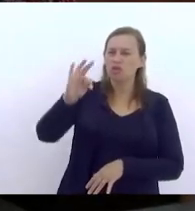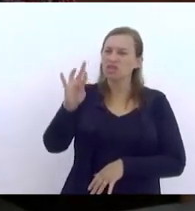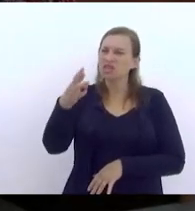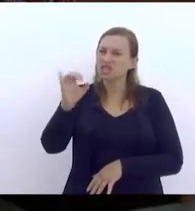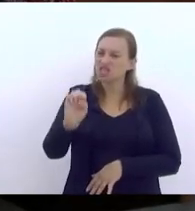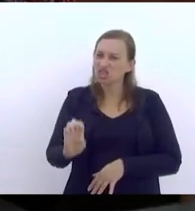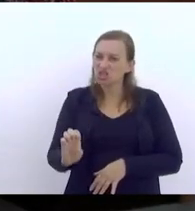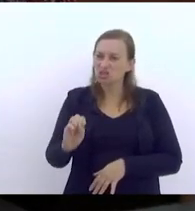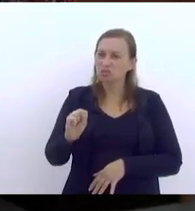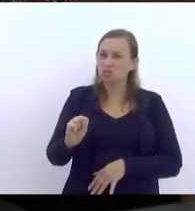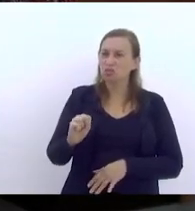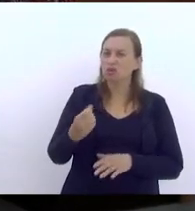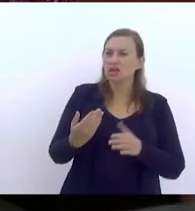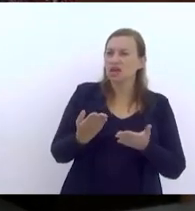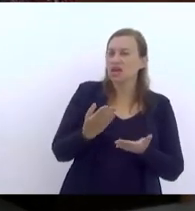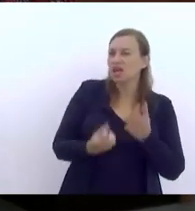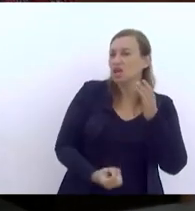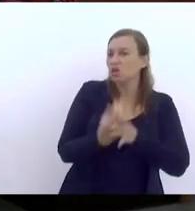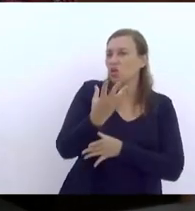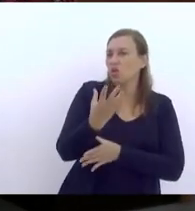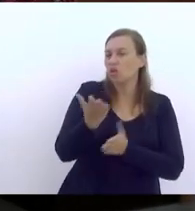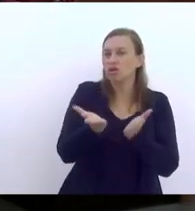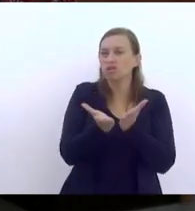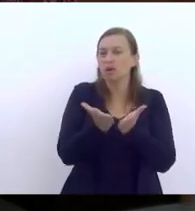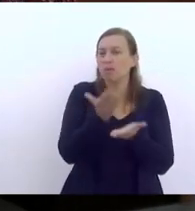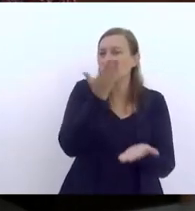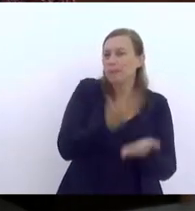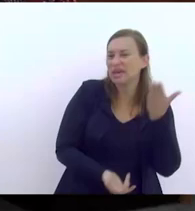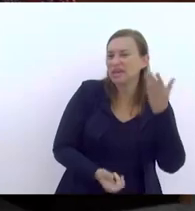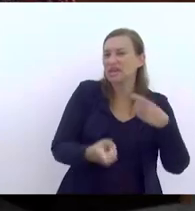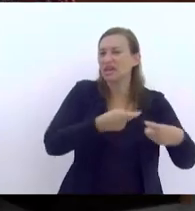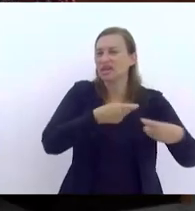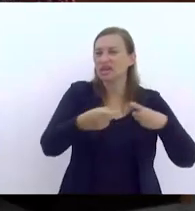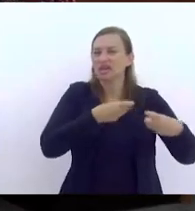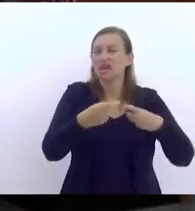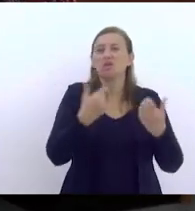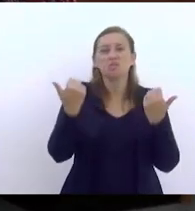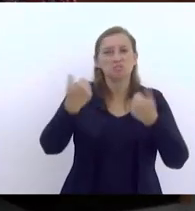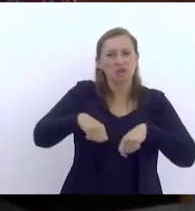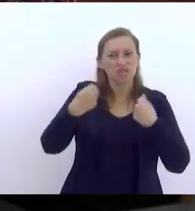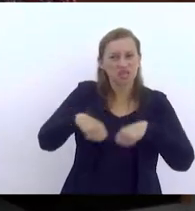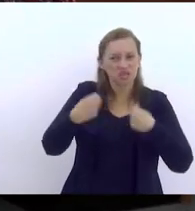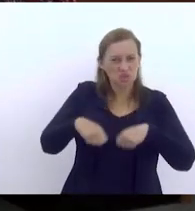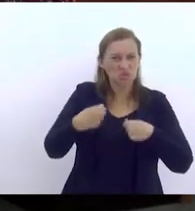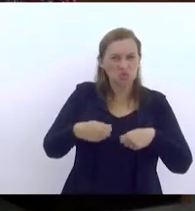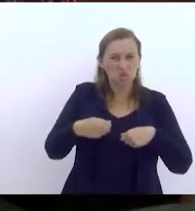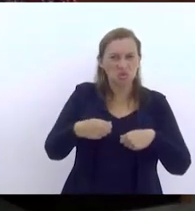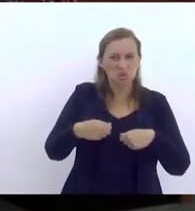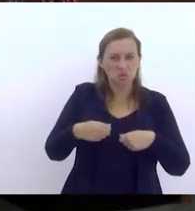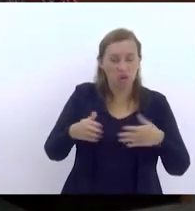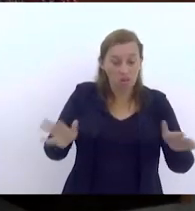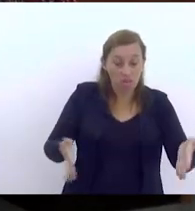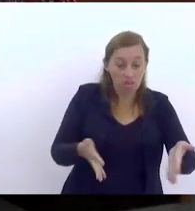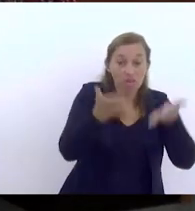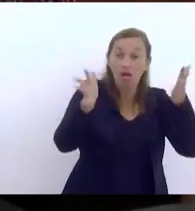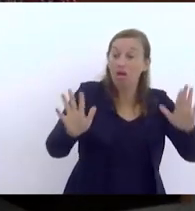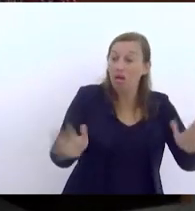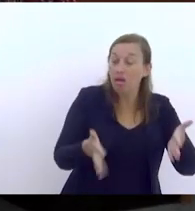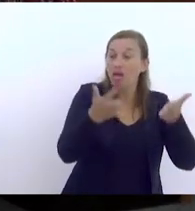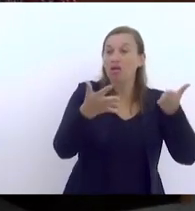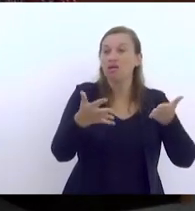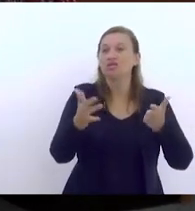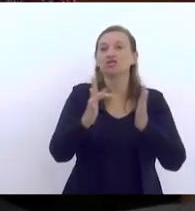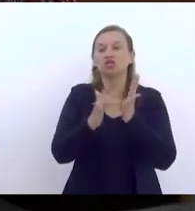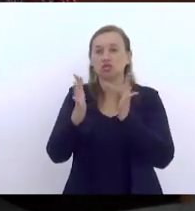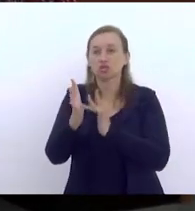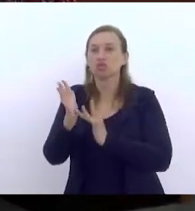ele estava para perder a batalha. E aí ele precisou animar aqueles que